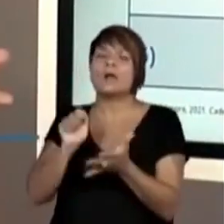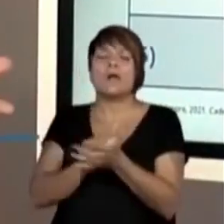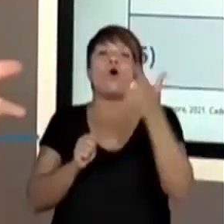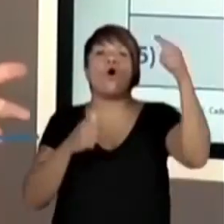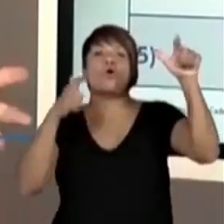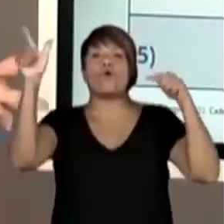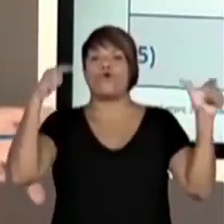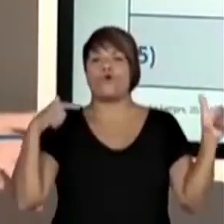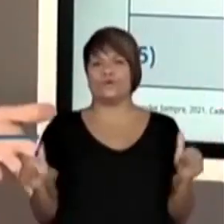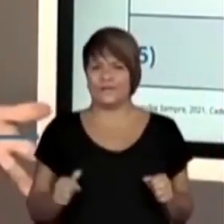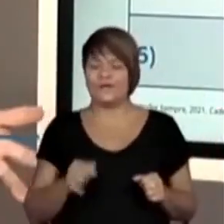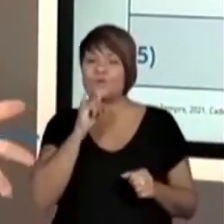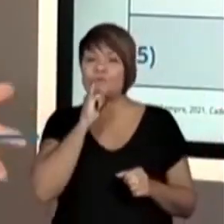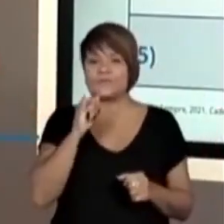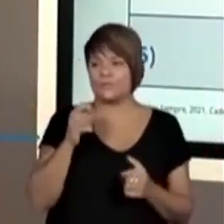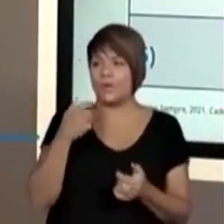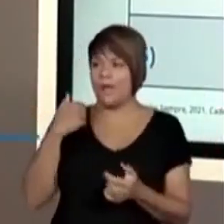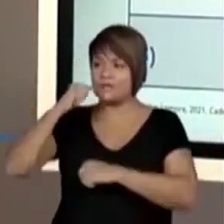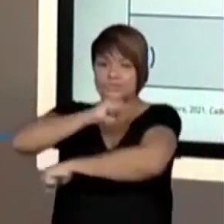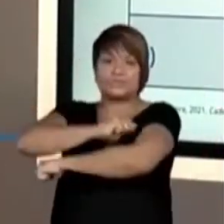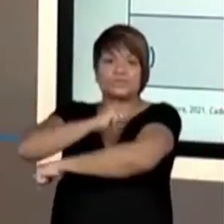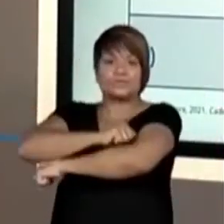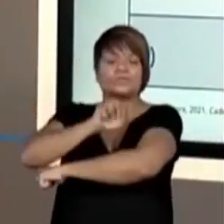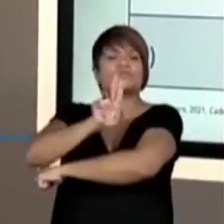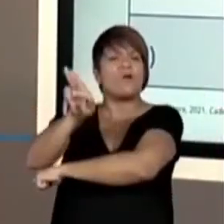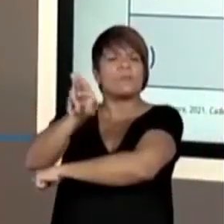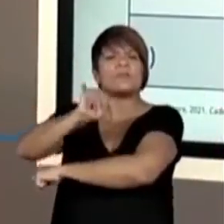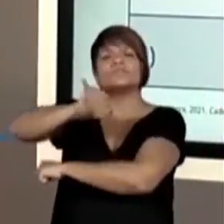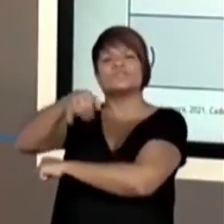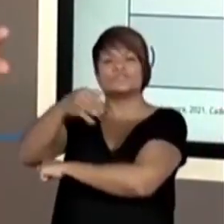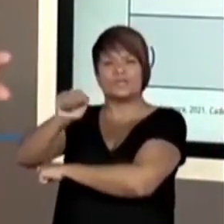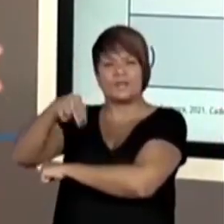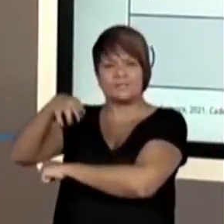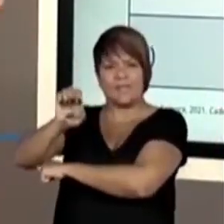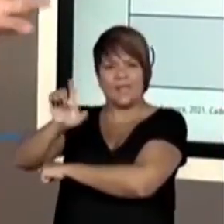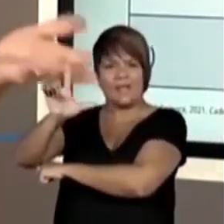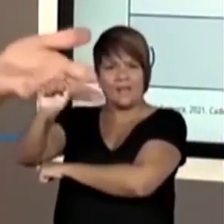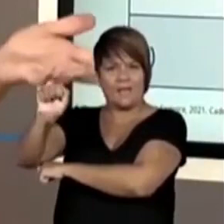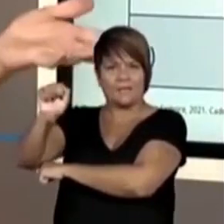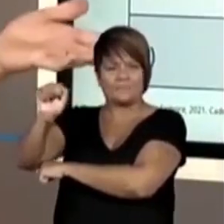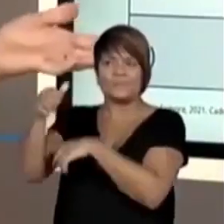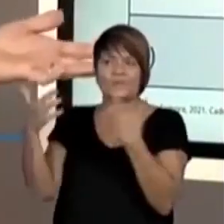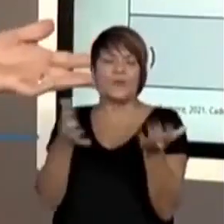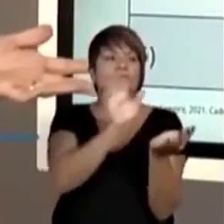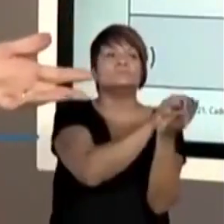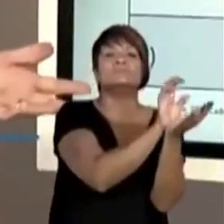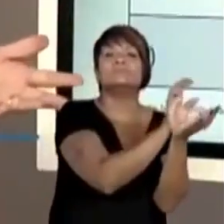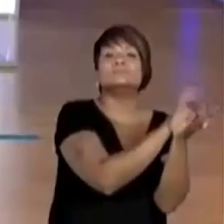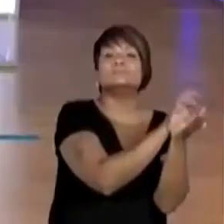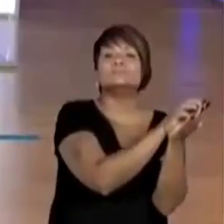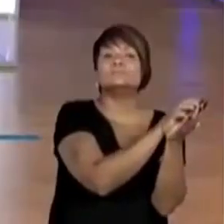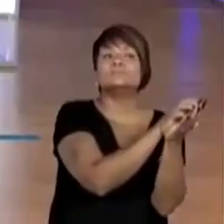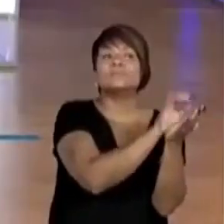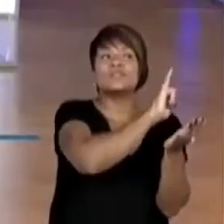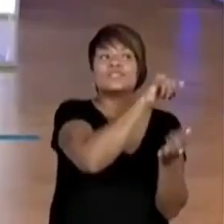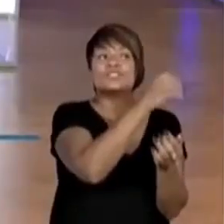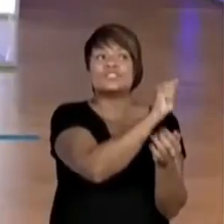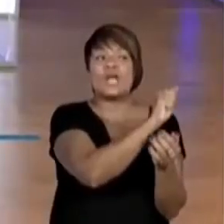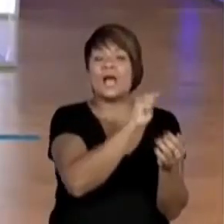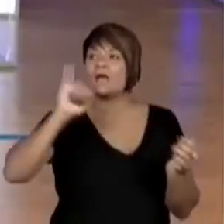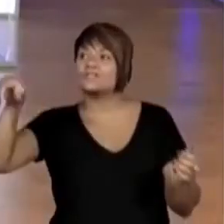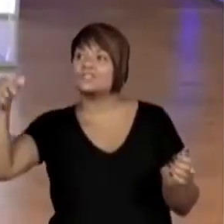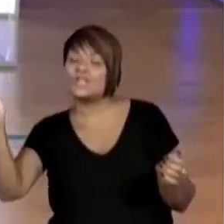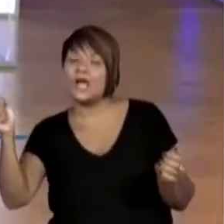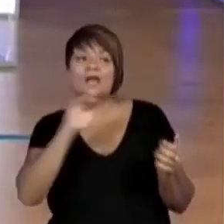se eu sei como escreve janela, eu vou saber pelo menos partes das palavras jacaré, por exemplo, não é, professor? Verdade. Ó, estão